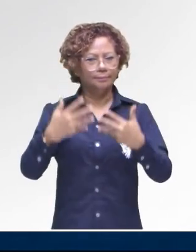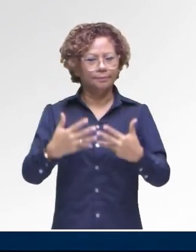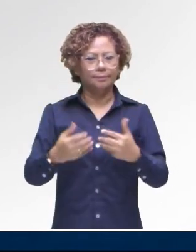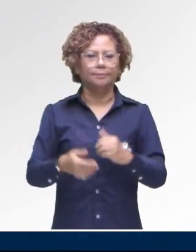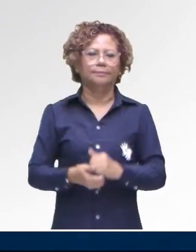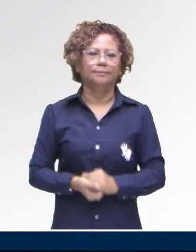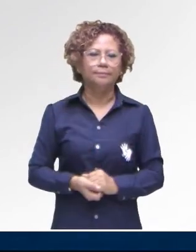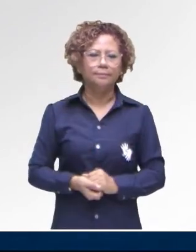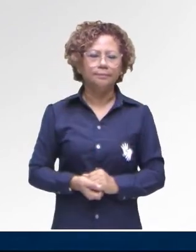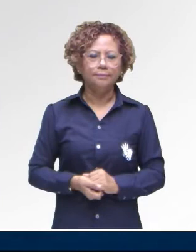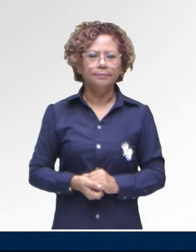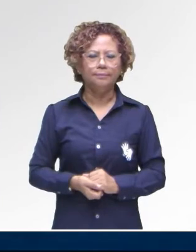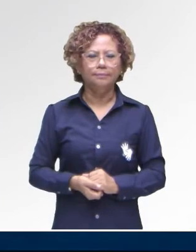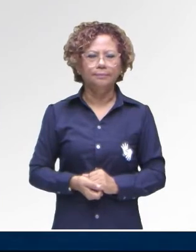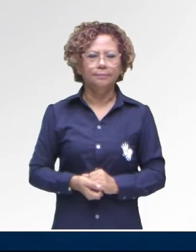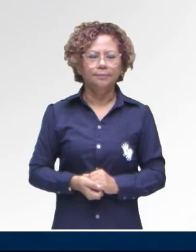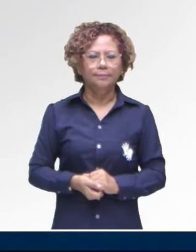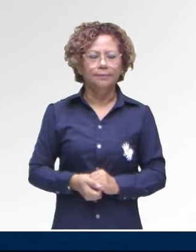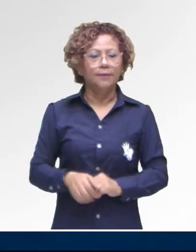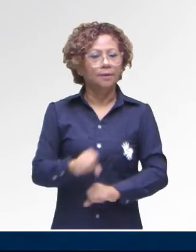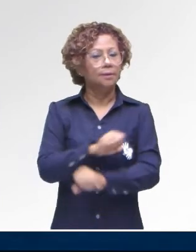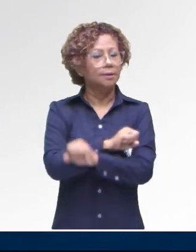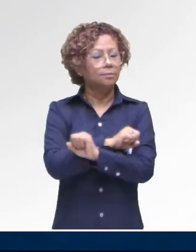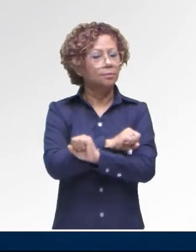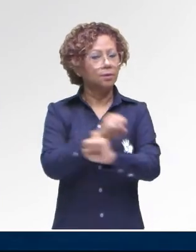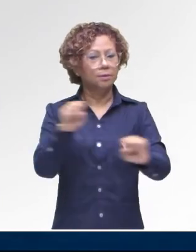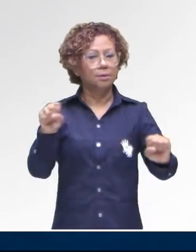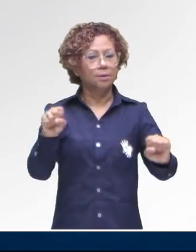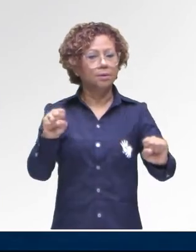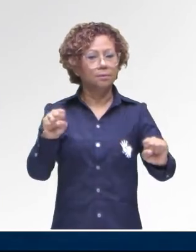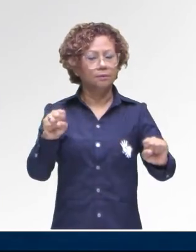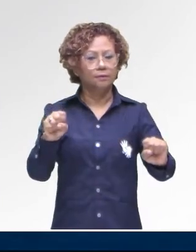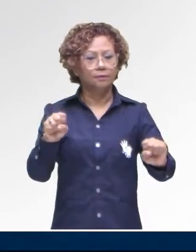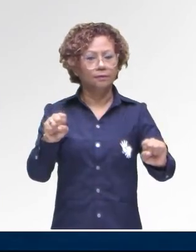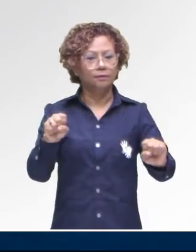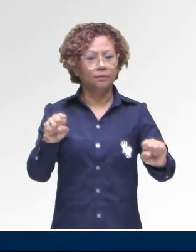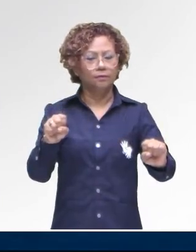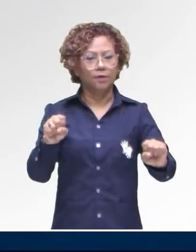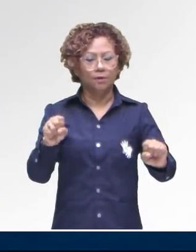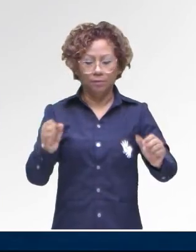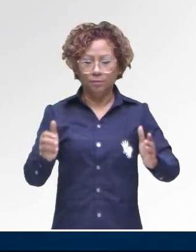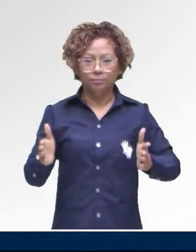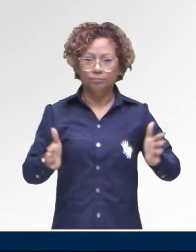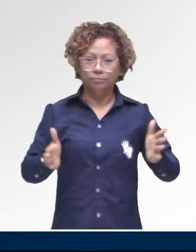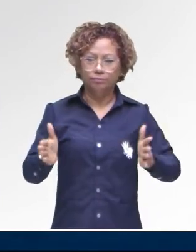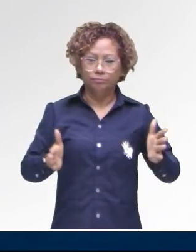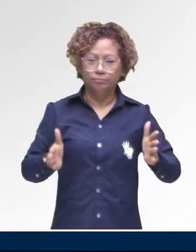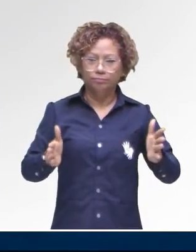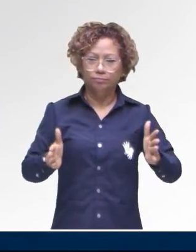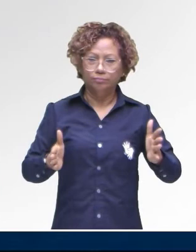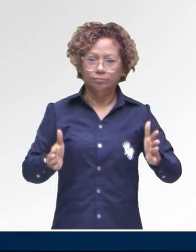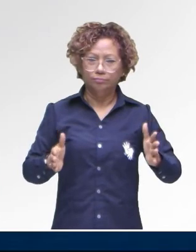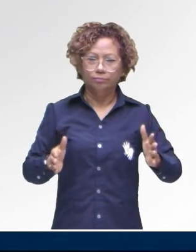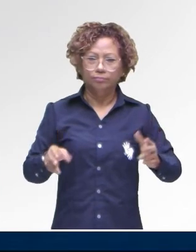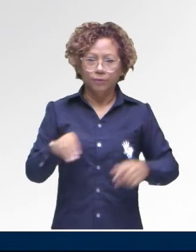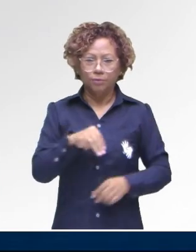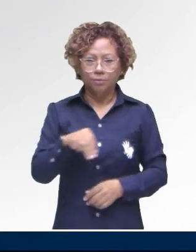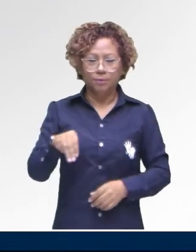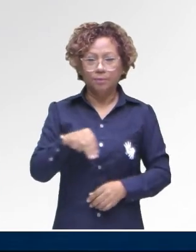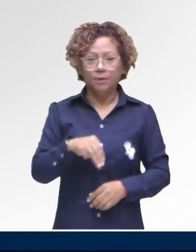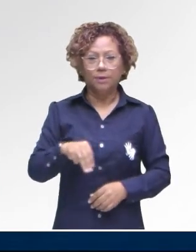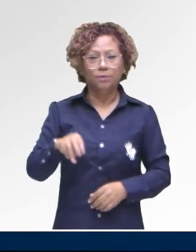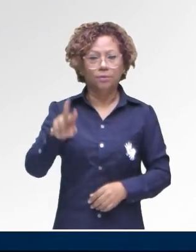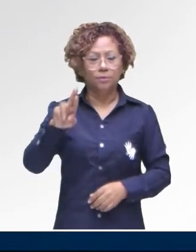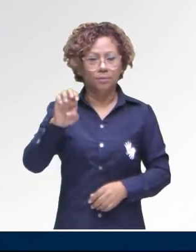é impossível determinar o comprimento de uma reta. E aí, gente? Estão pensando aí?